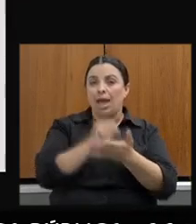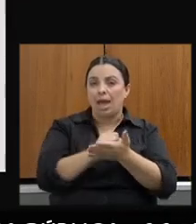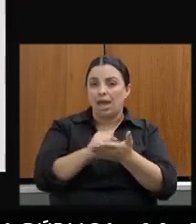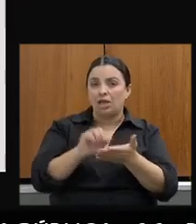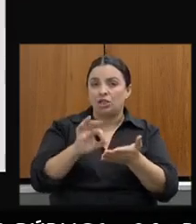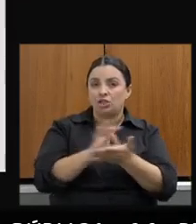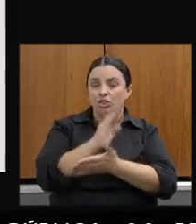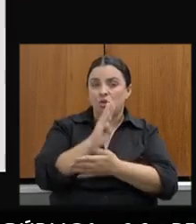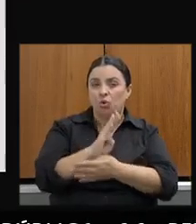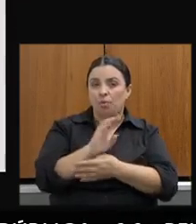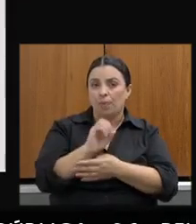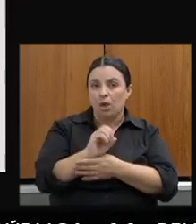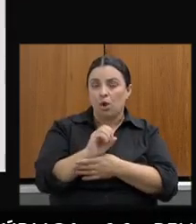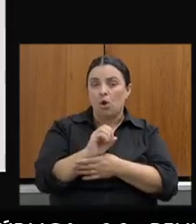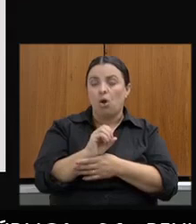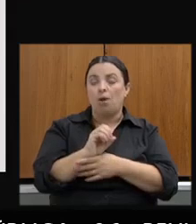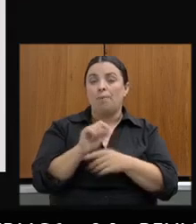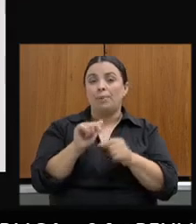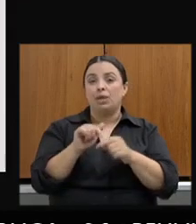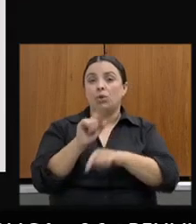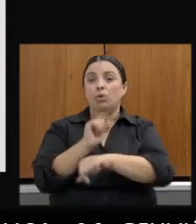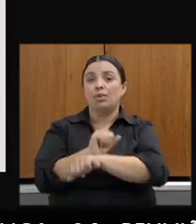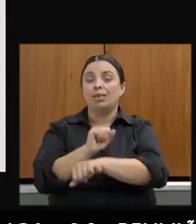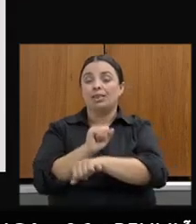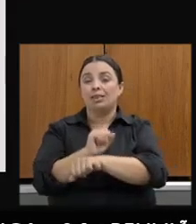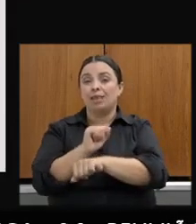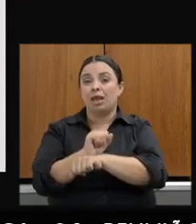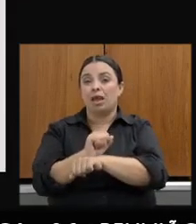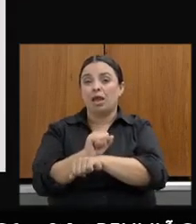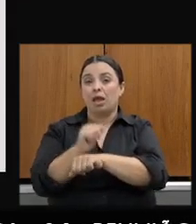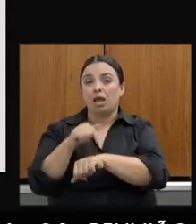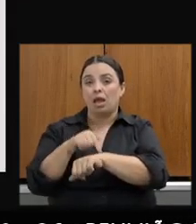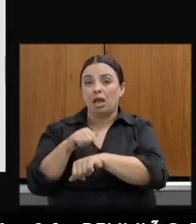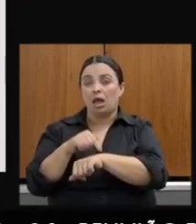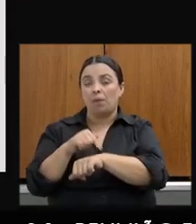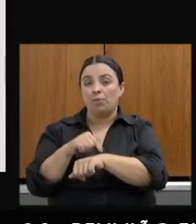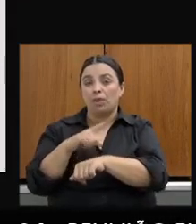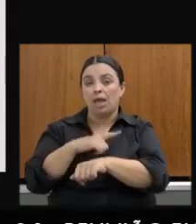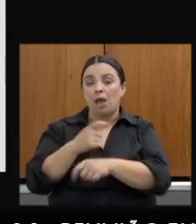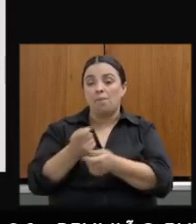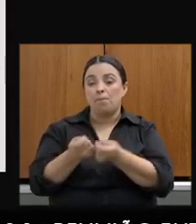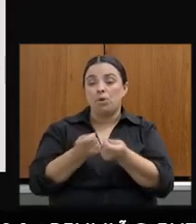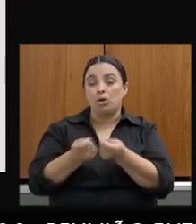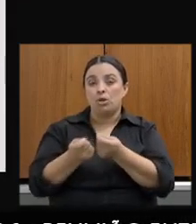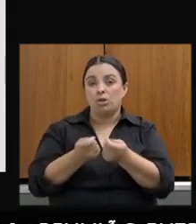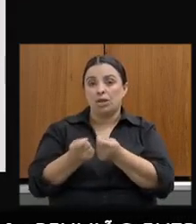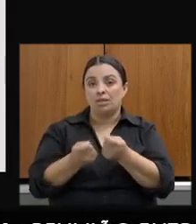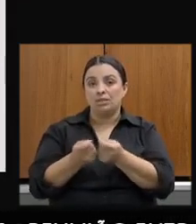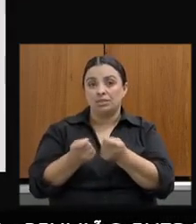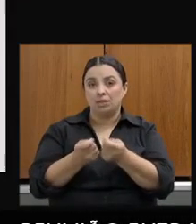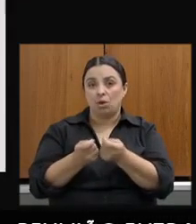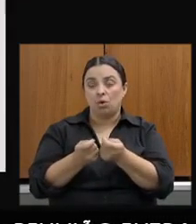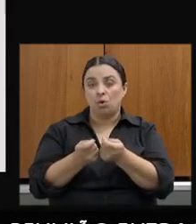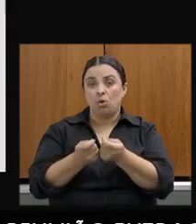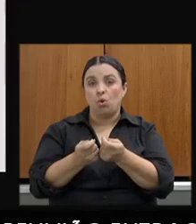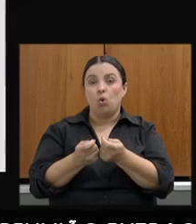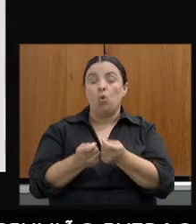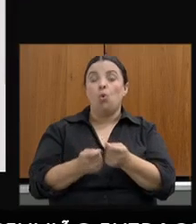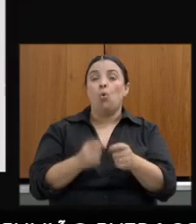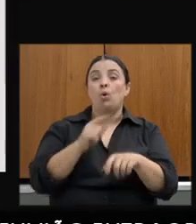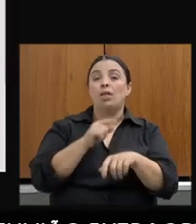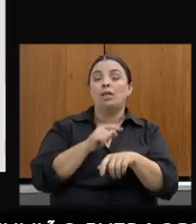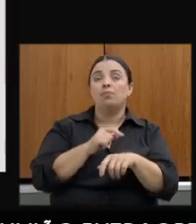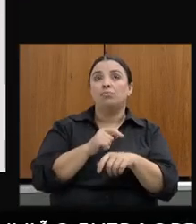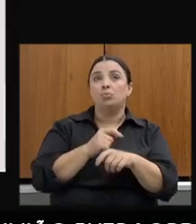de que o tempo de espera seja monitorado tanto tempo e para